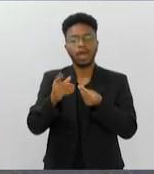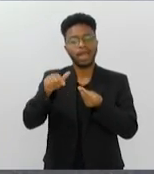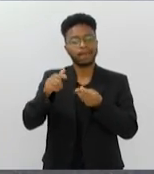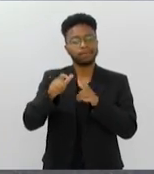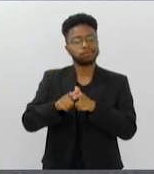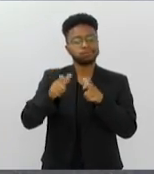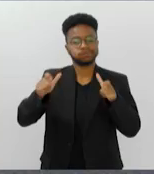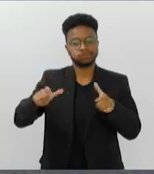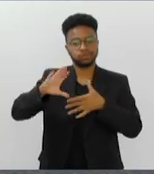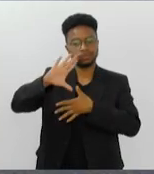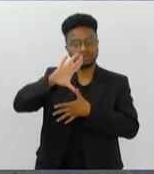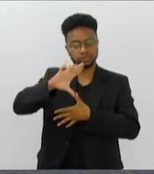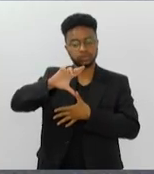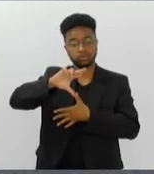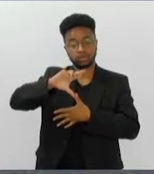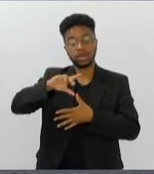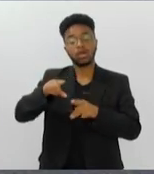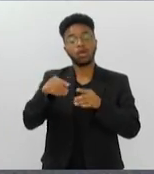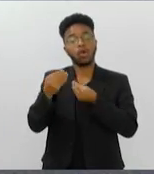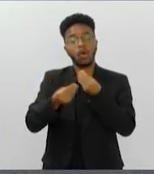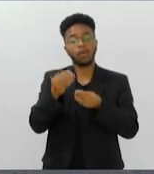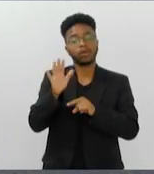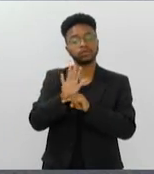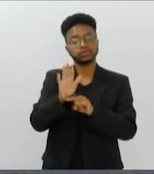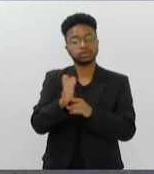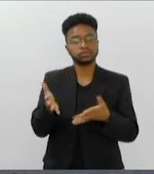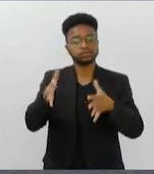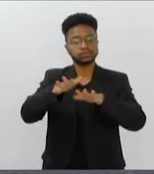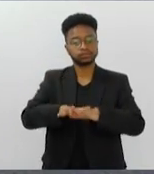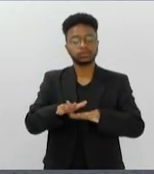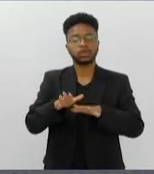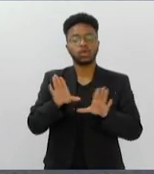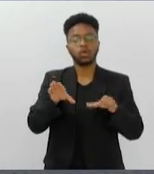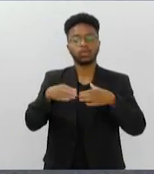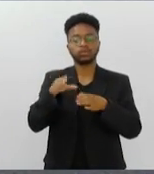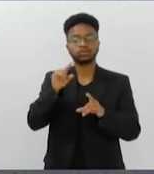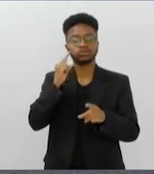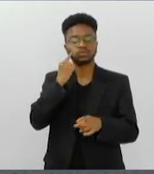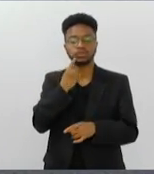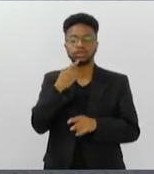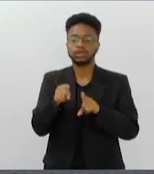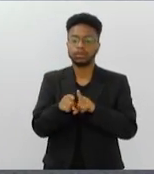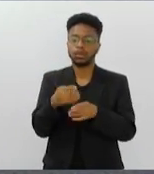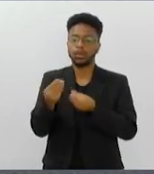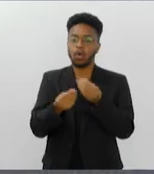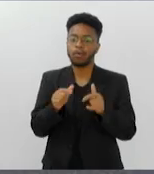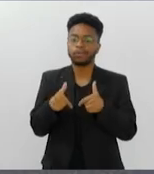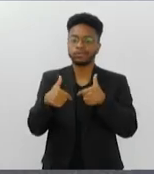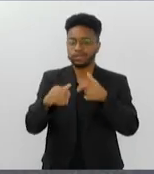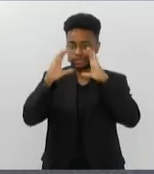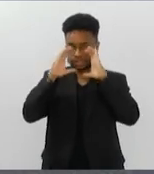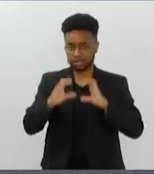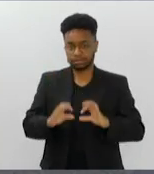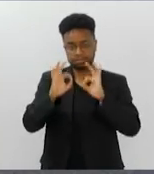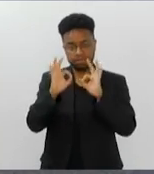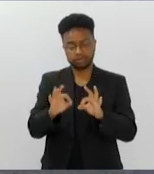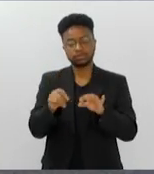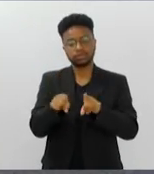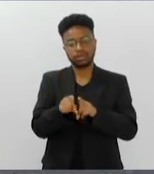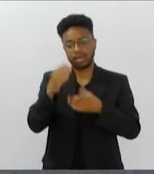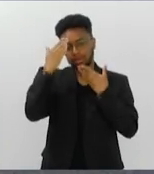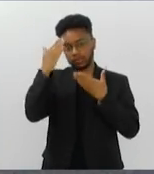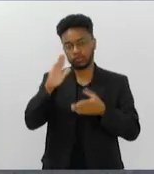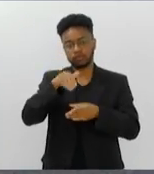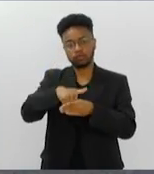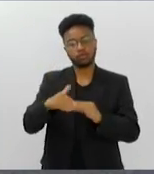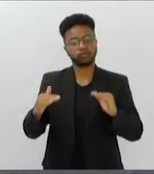com a inclusão da comunidade surda e com o exercício pleno de sua cidadania. Então, presidente, agradeço o voto favorável e